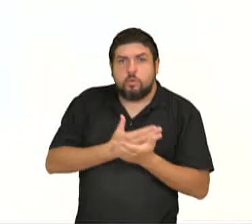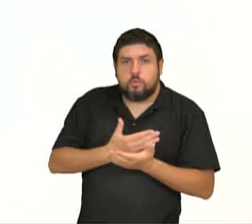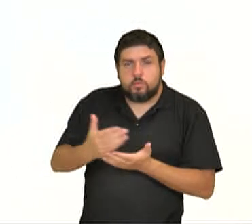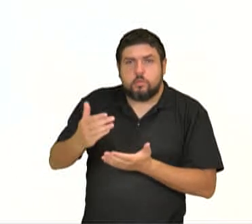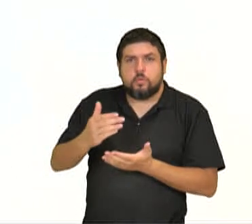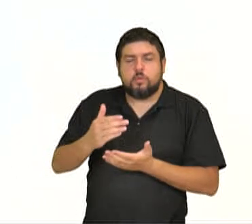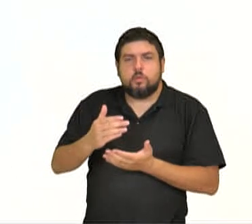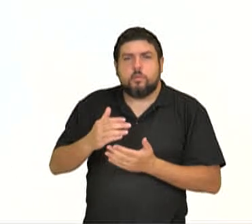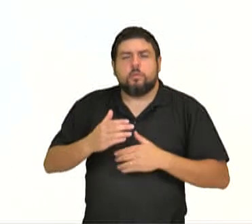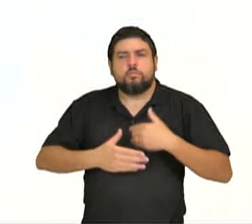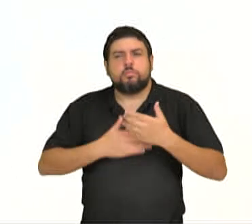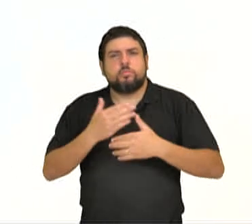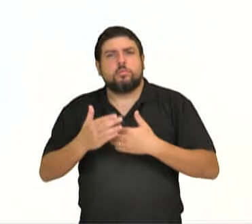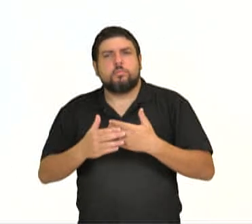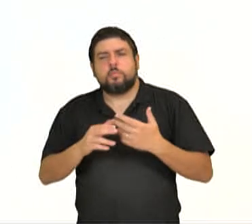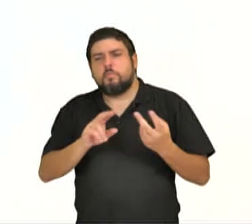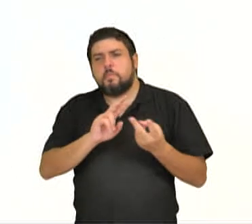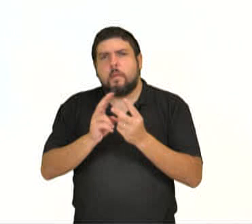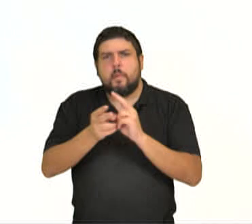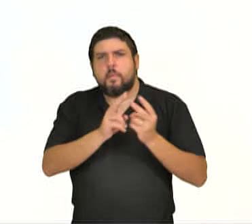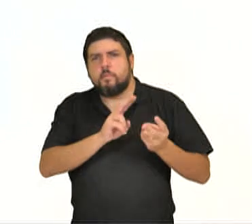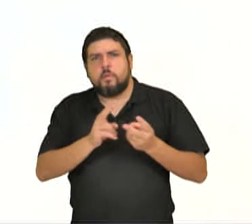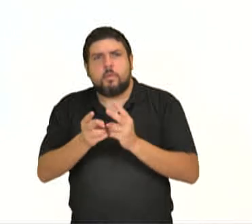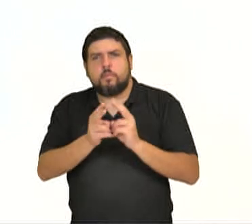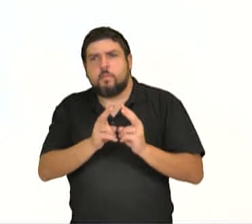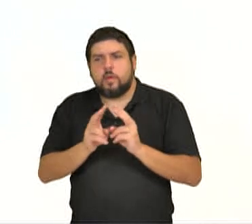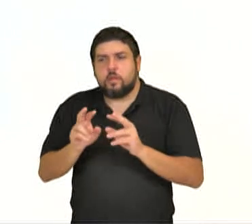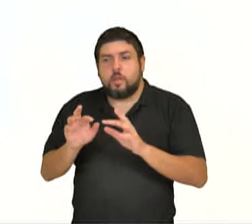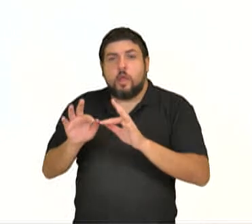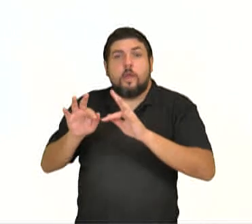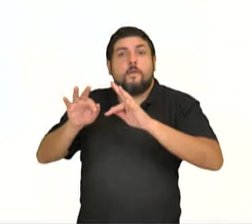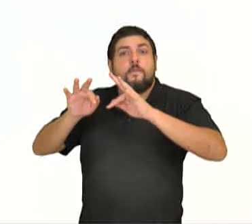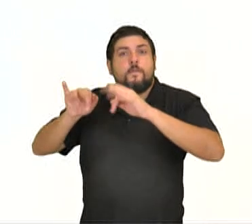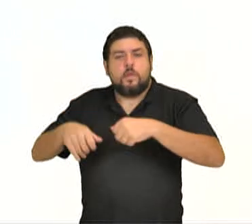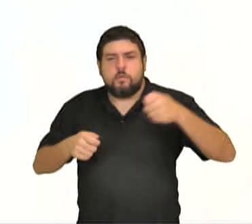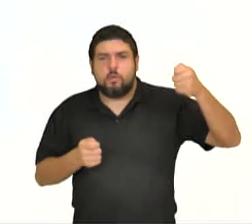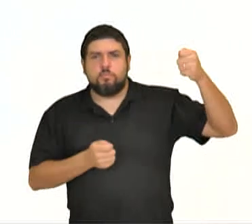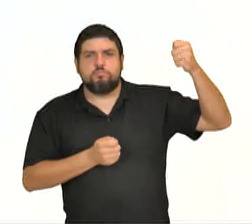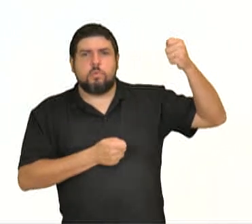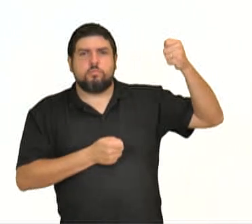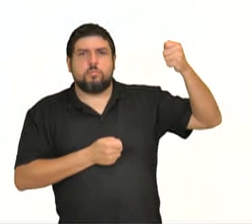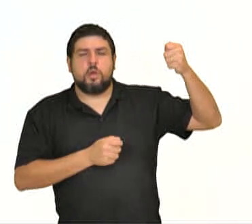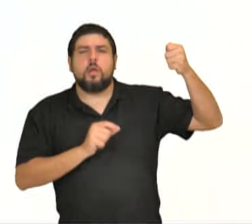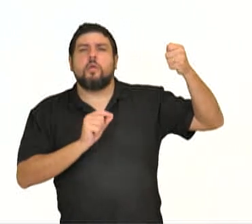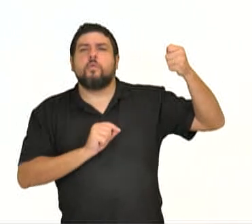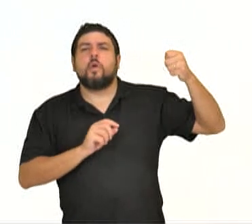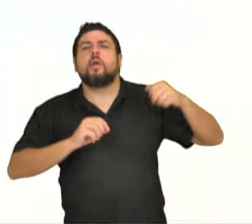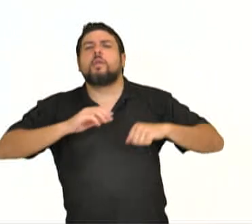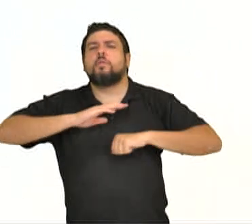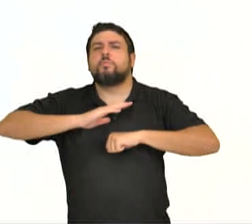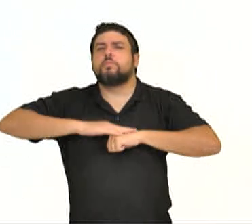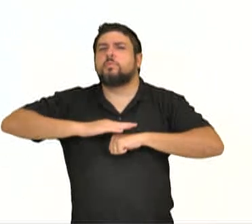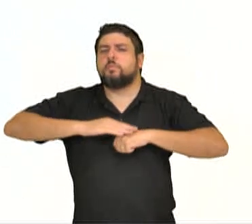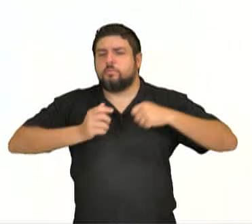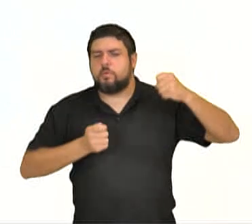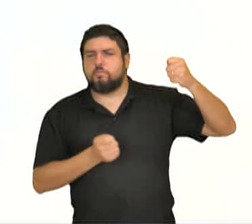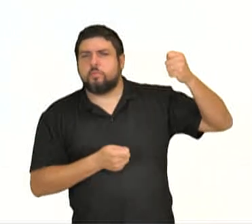tá? Normalmente o gunga fica com o mestre da roda, tá? Com o chefe da